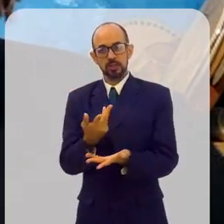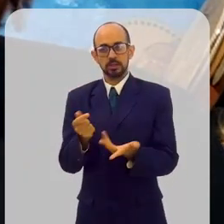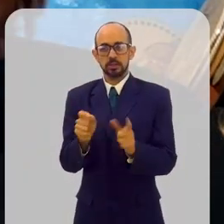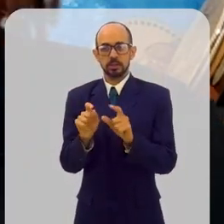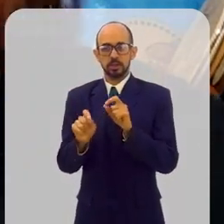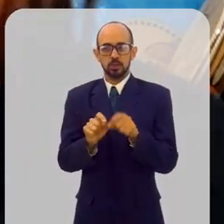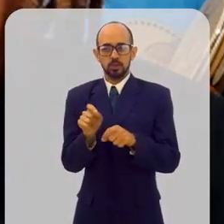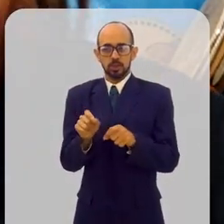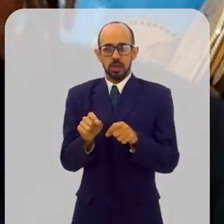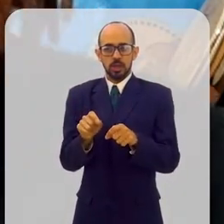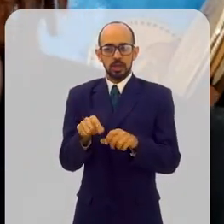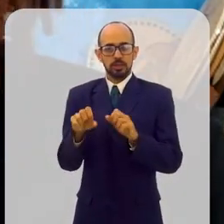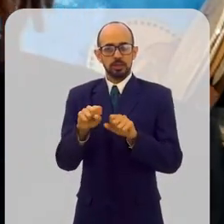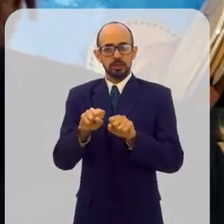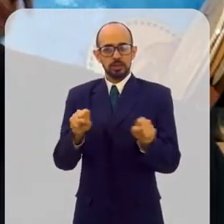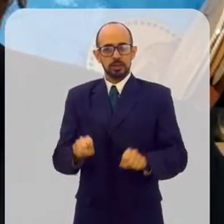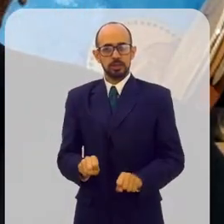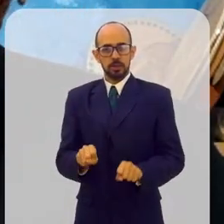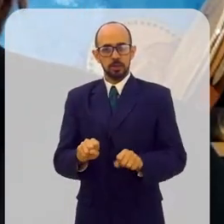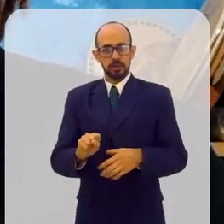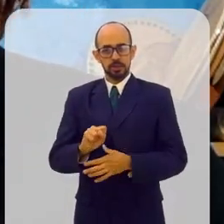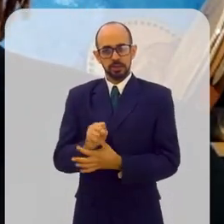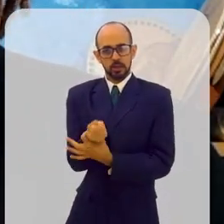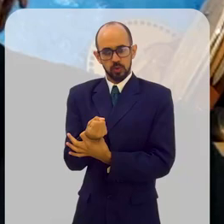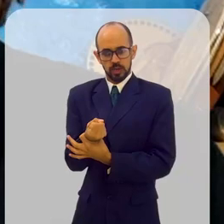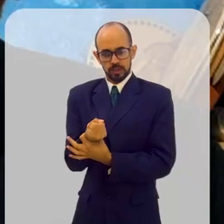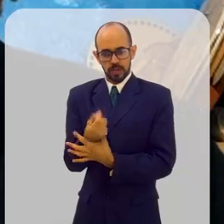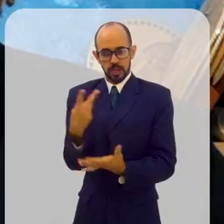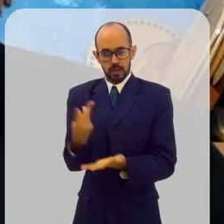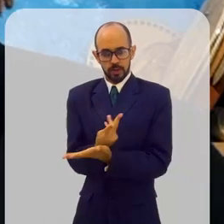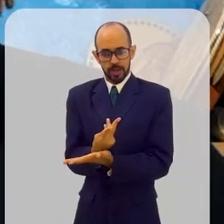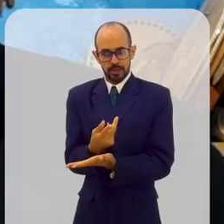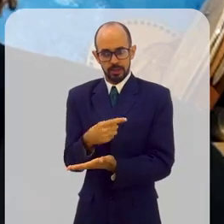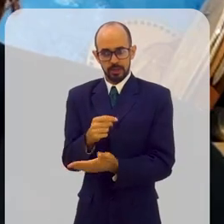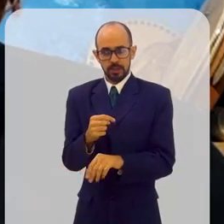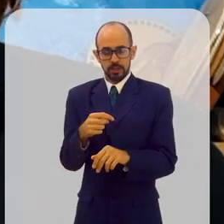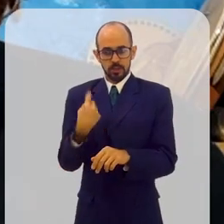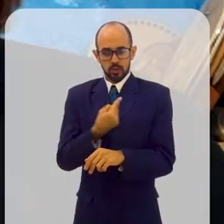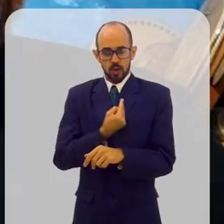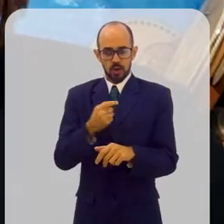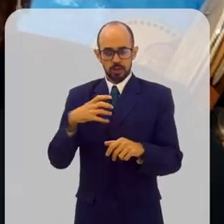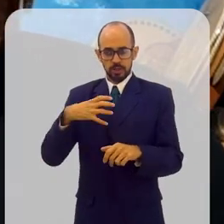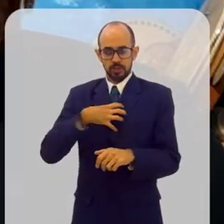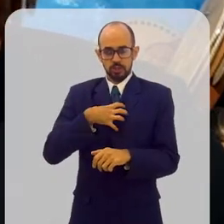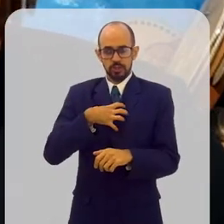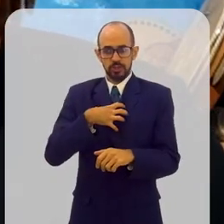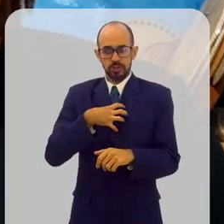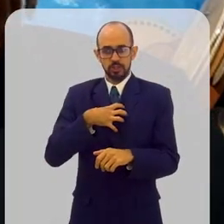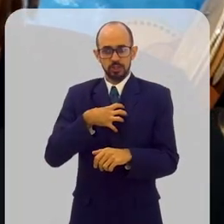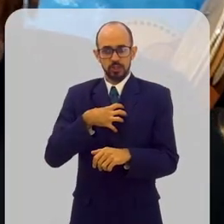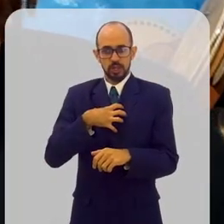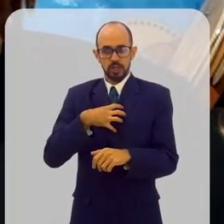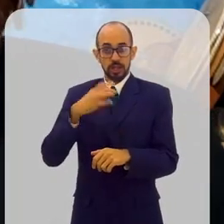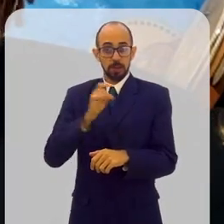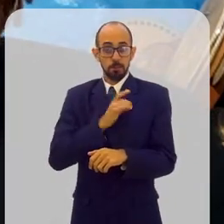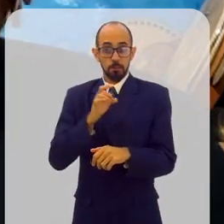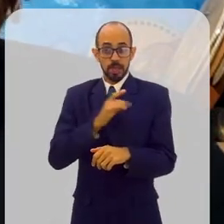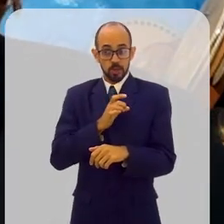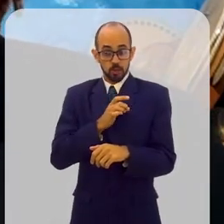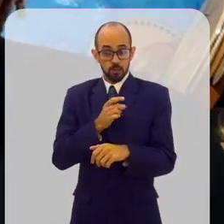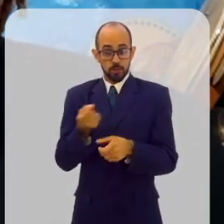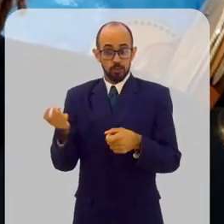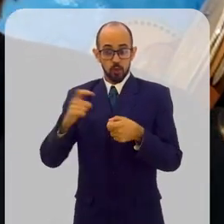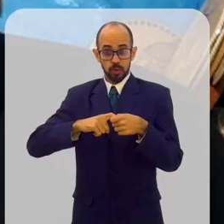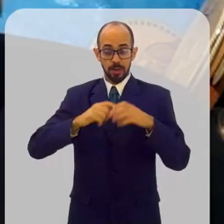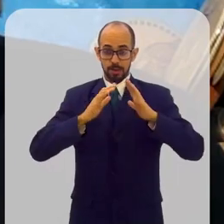que esse sistema, enfim, de segurança funciona para os nossos corpos, né. E a gente ficava num lugar tipo de